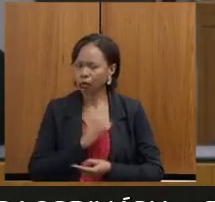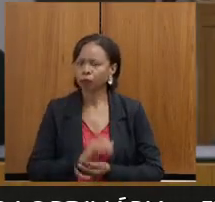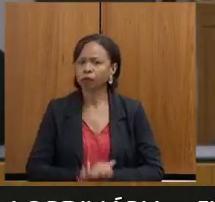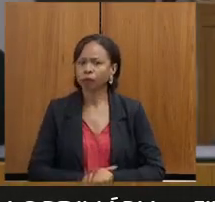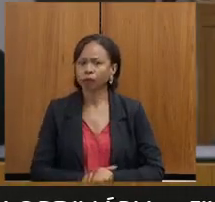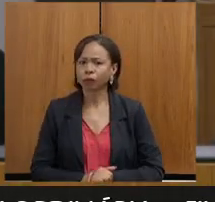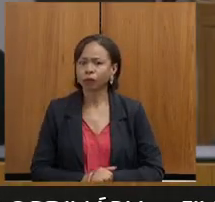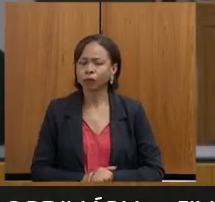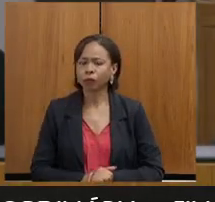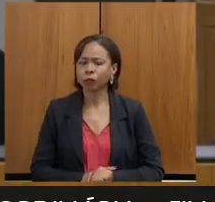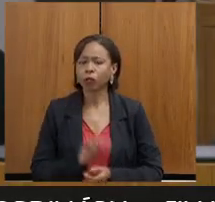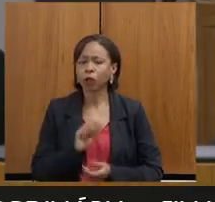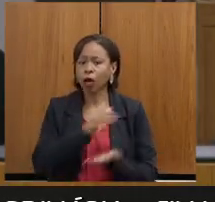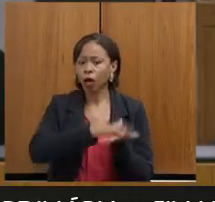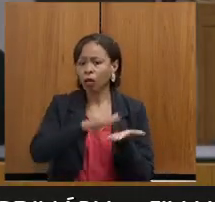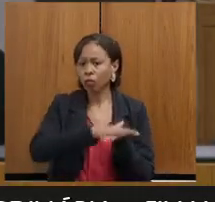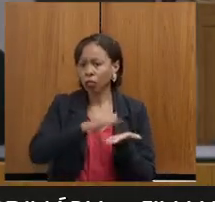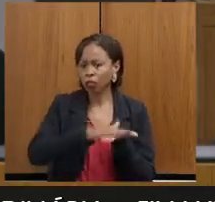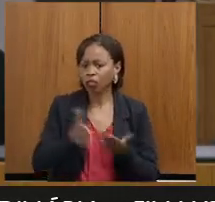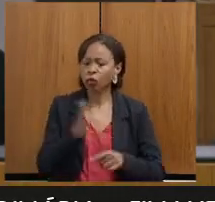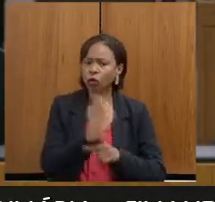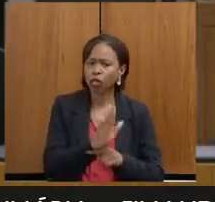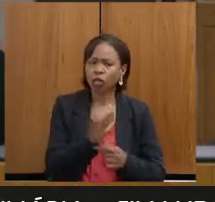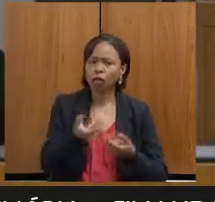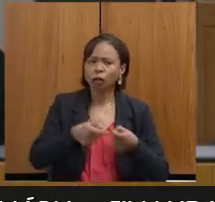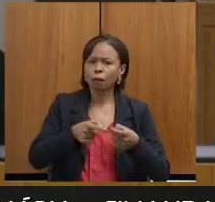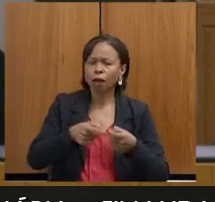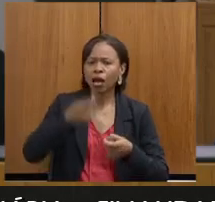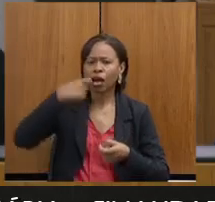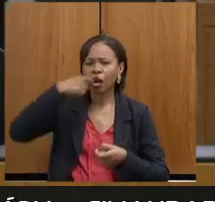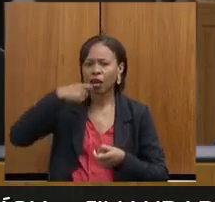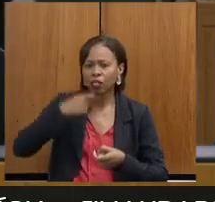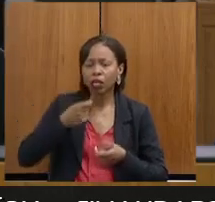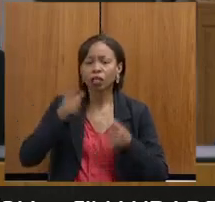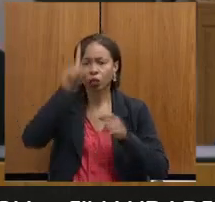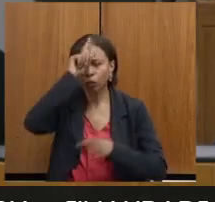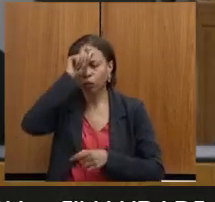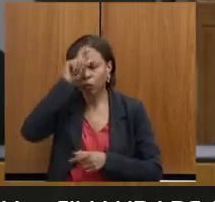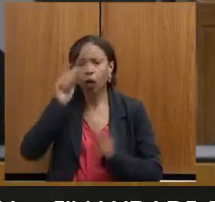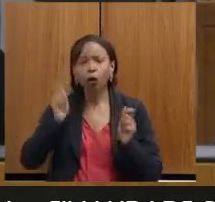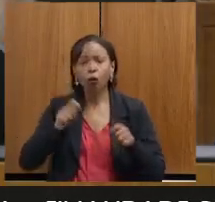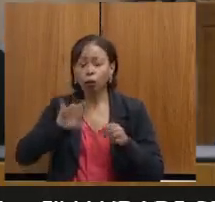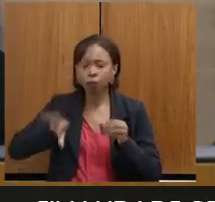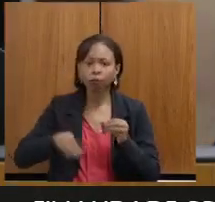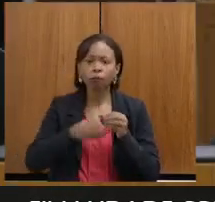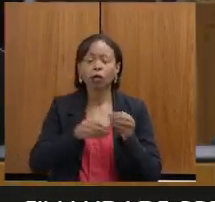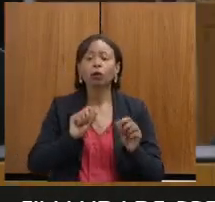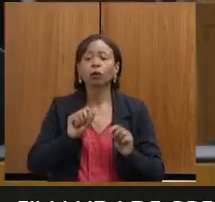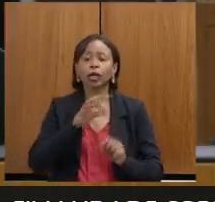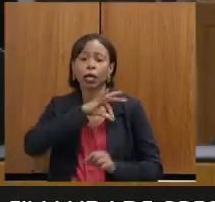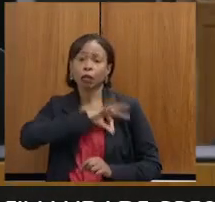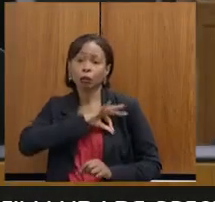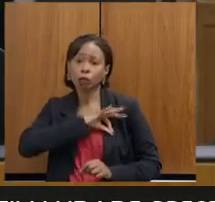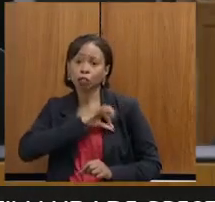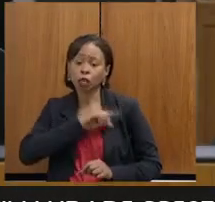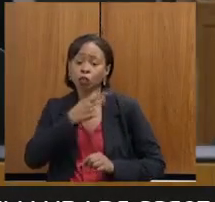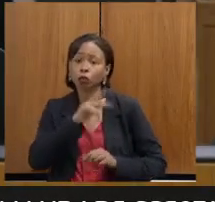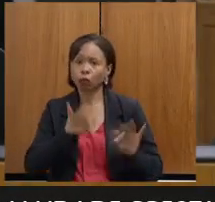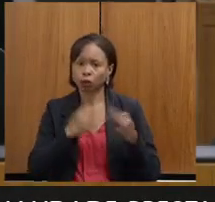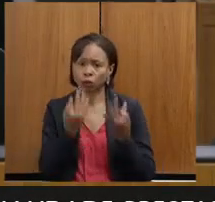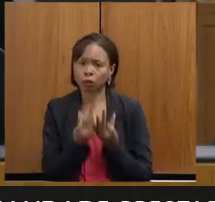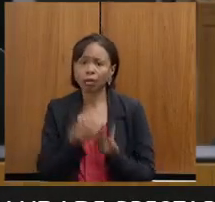de forma que as despesas com assistência médica hospitalar Odontológica sejam processados evitando que os policiais e Bombeiros Militares e seus dependentes